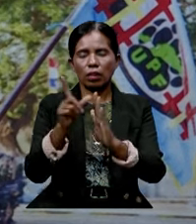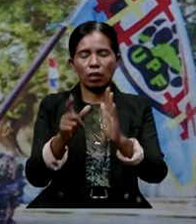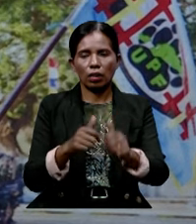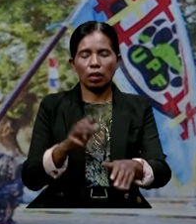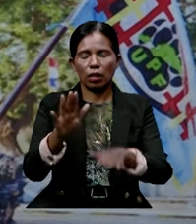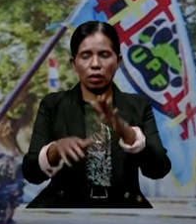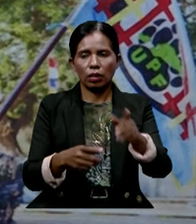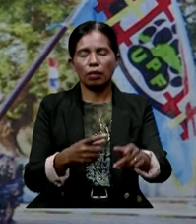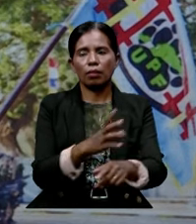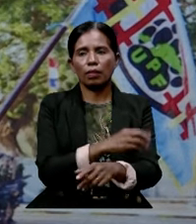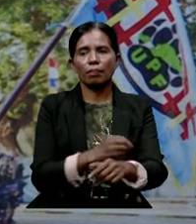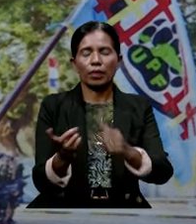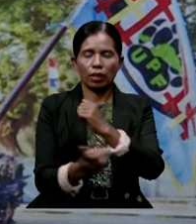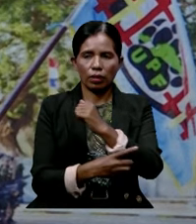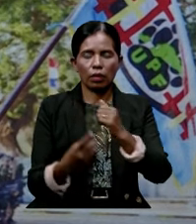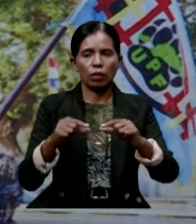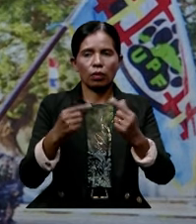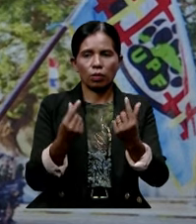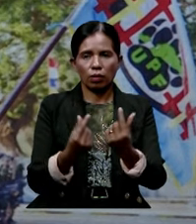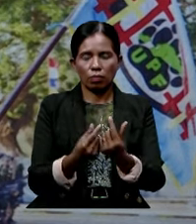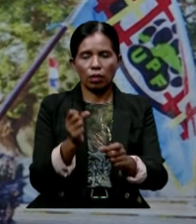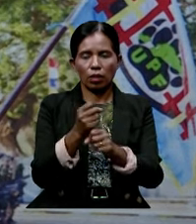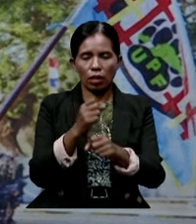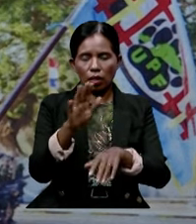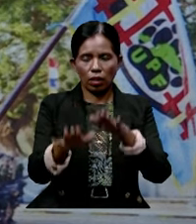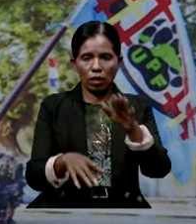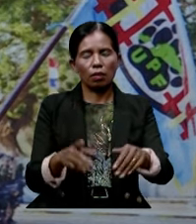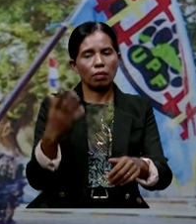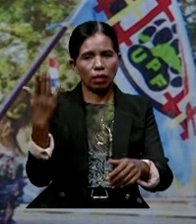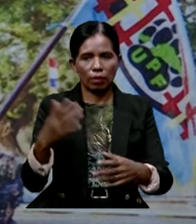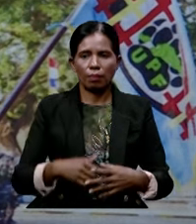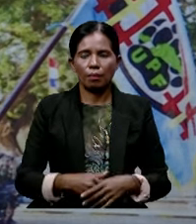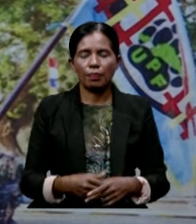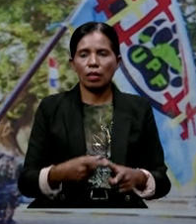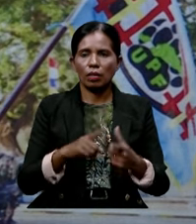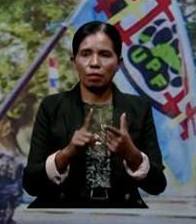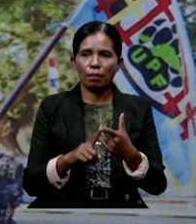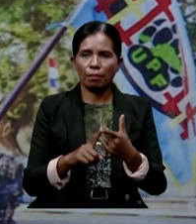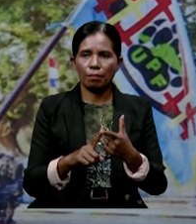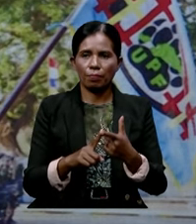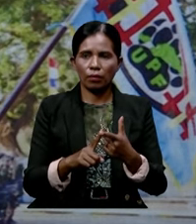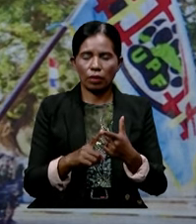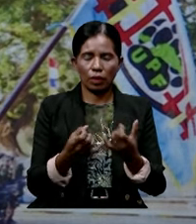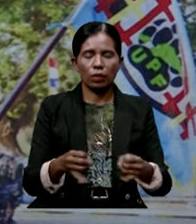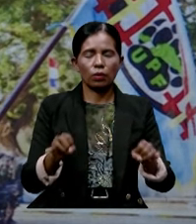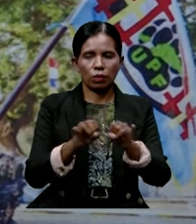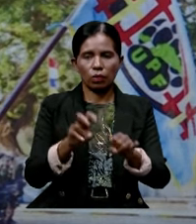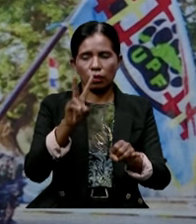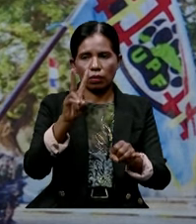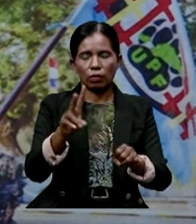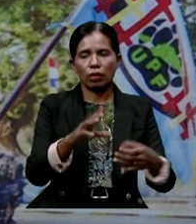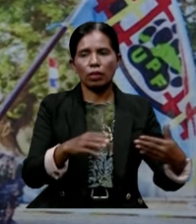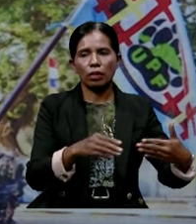Pois ida disciplinar ne nemos equipa conjunta lava ela e entre instituição ruane líder